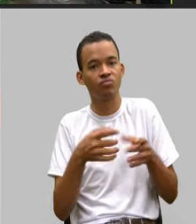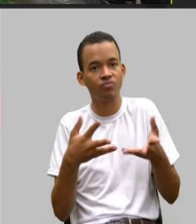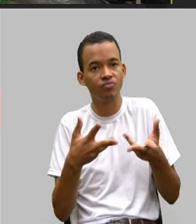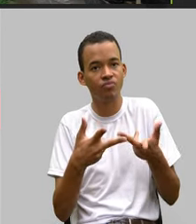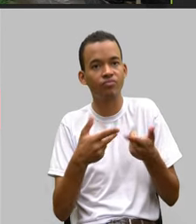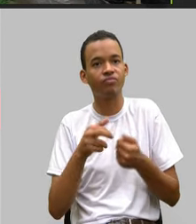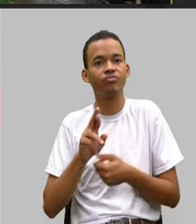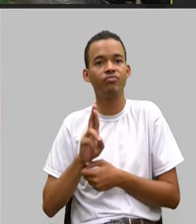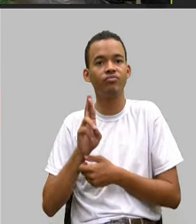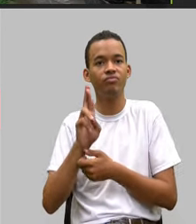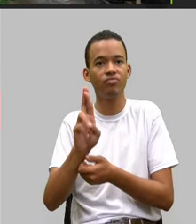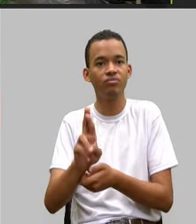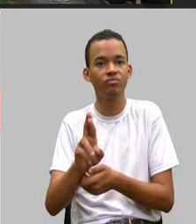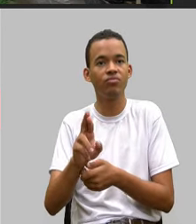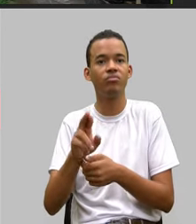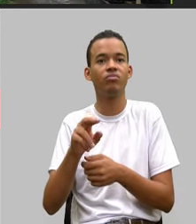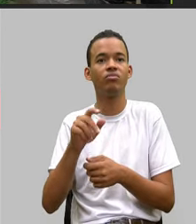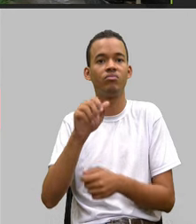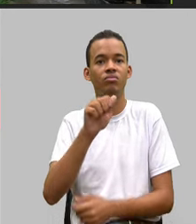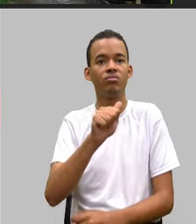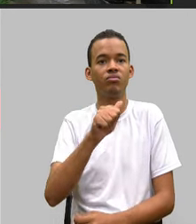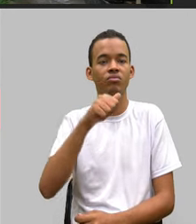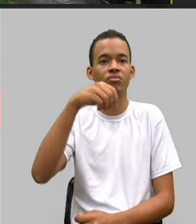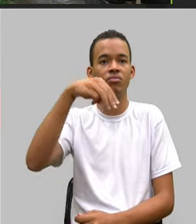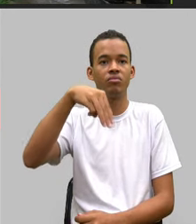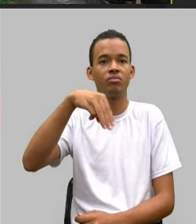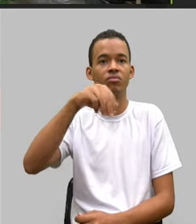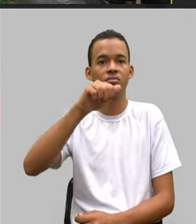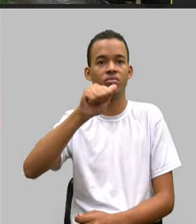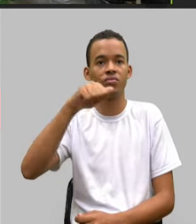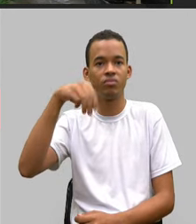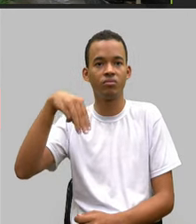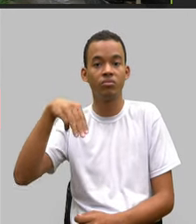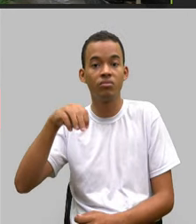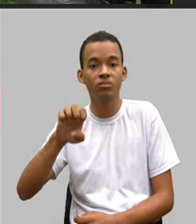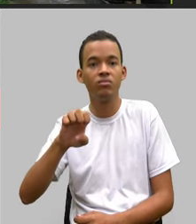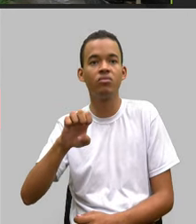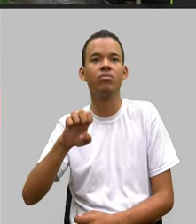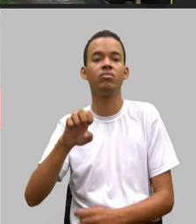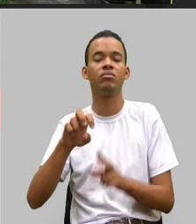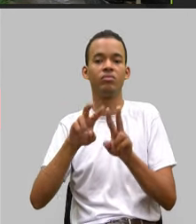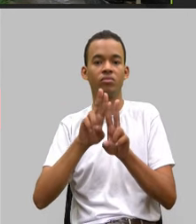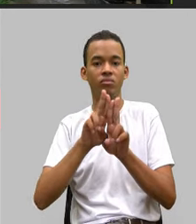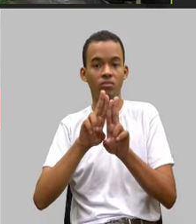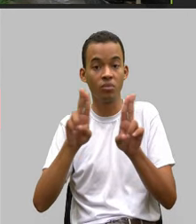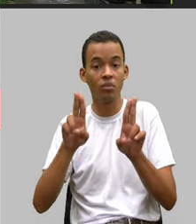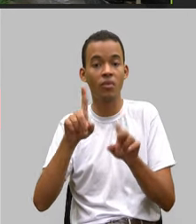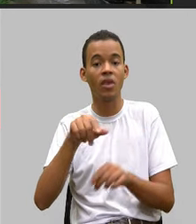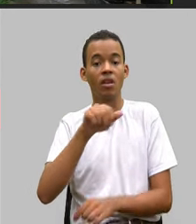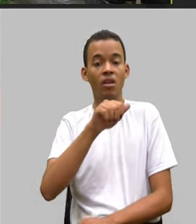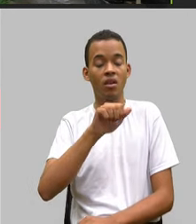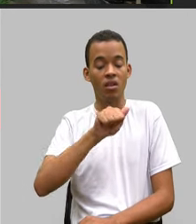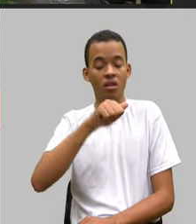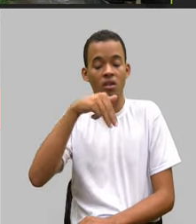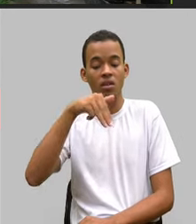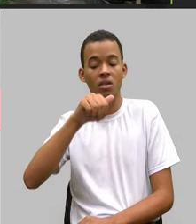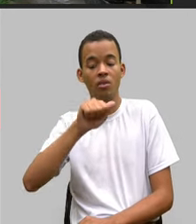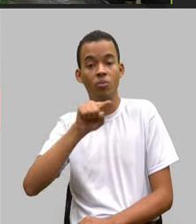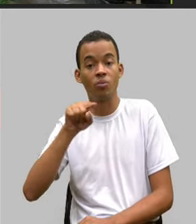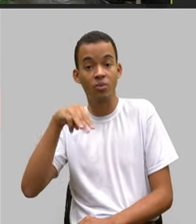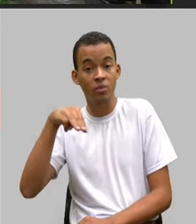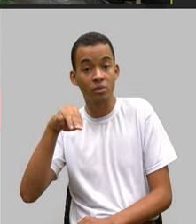vou corrigir o nome é ama-me não é amame É ama-me porque tem a ver com amor